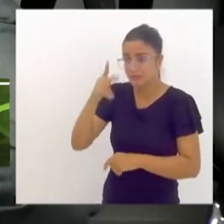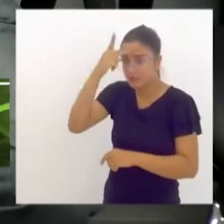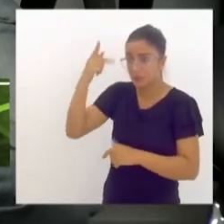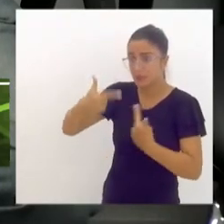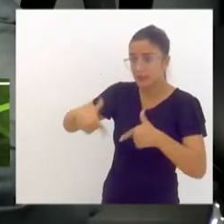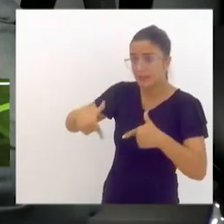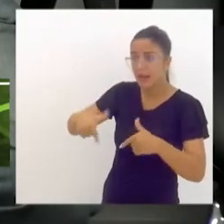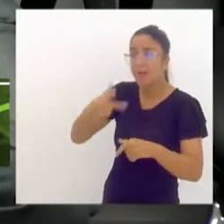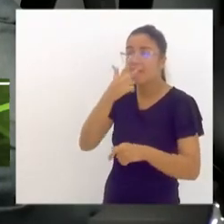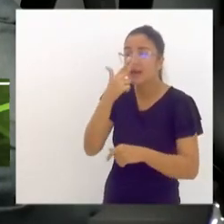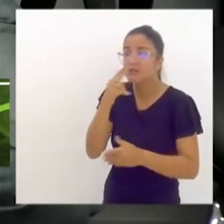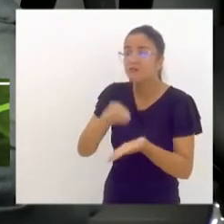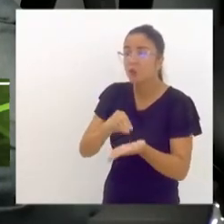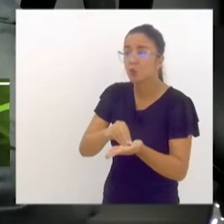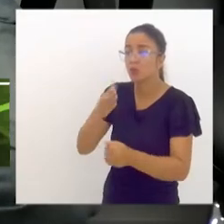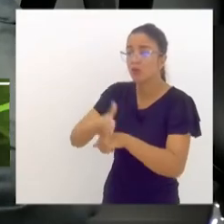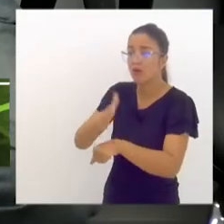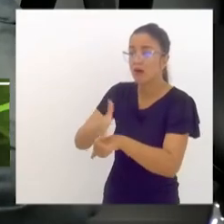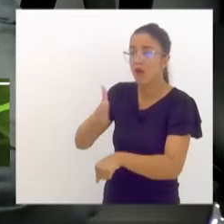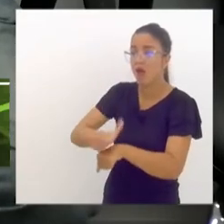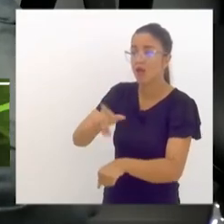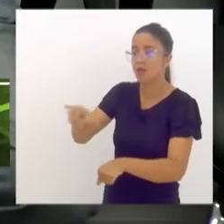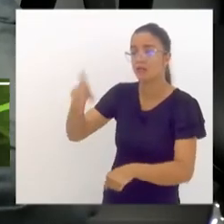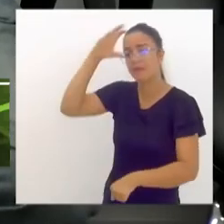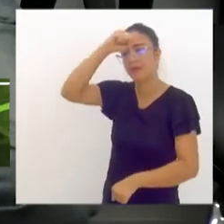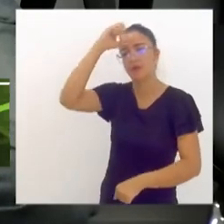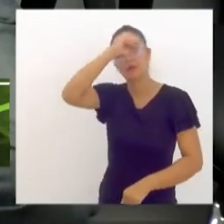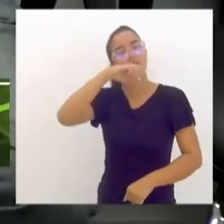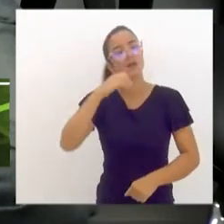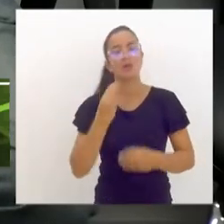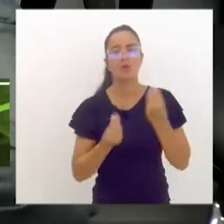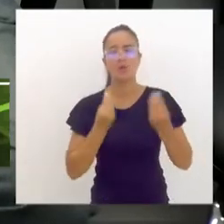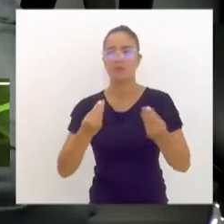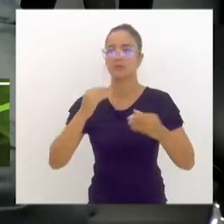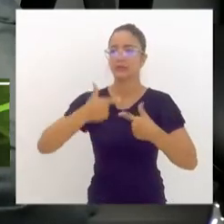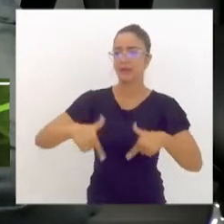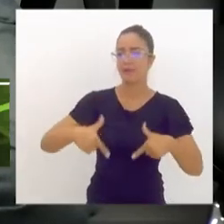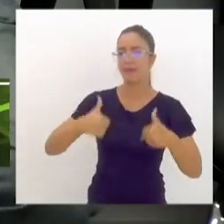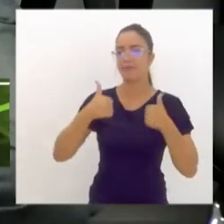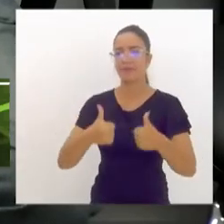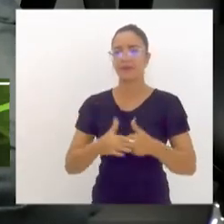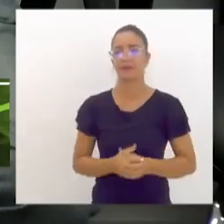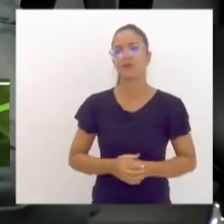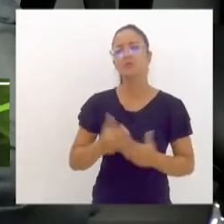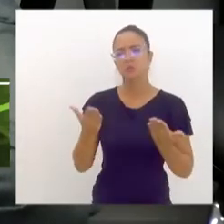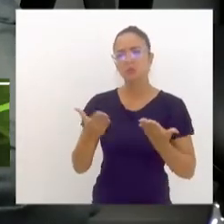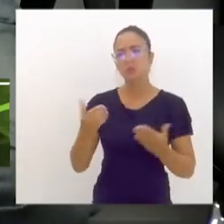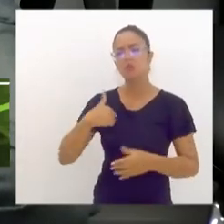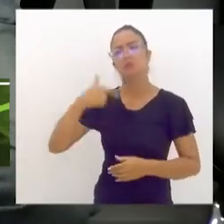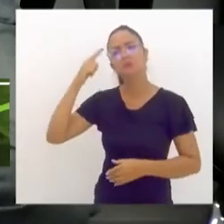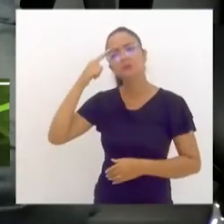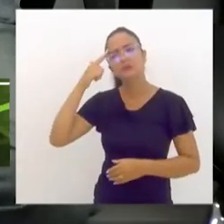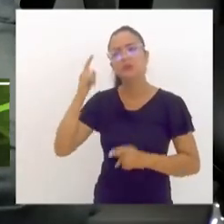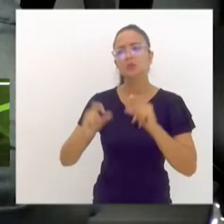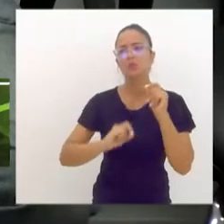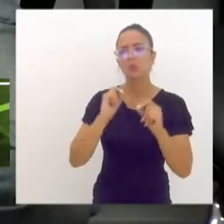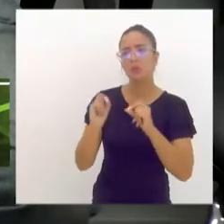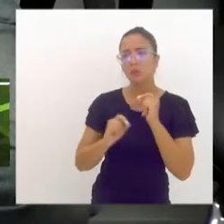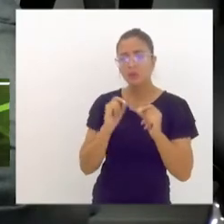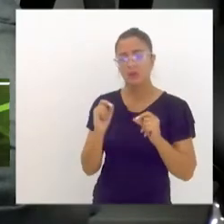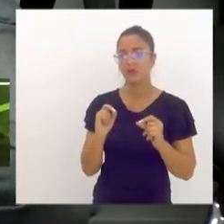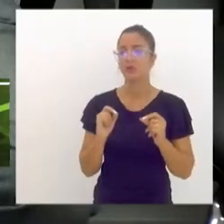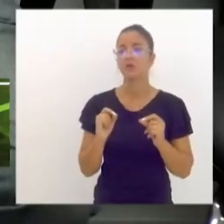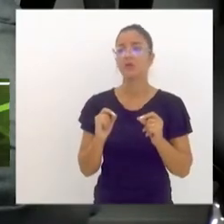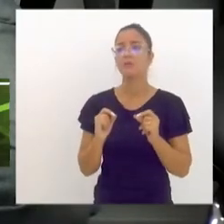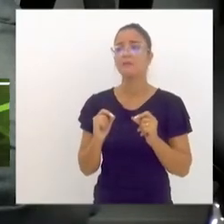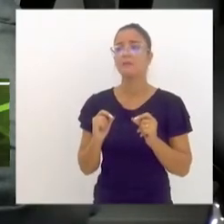para desenvolver esse trabalho. Então, eu tenho, hoje, eu penso assim, o que nós teremos dentro da